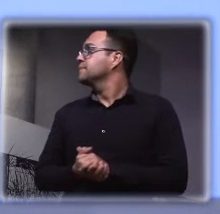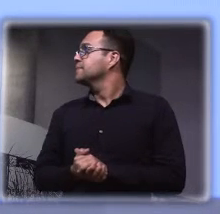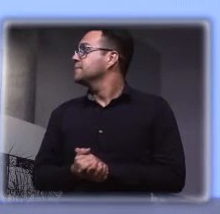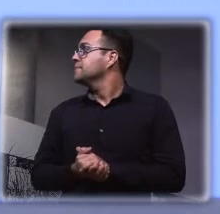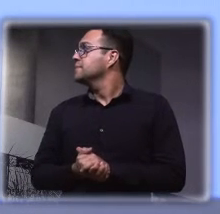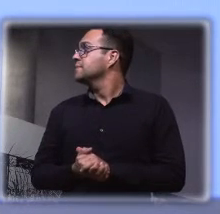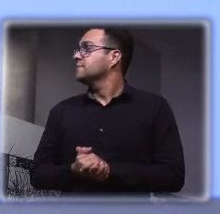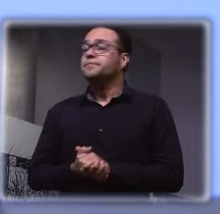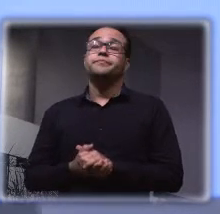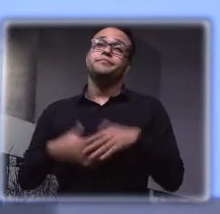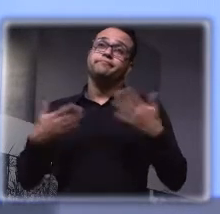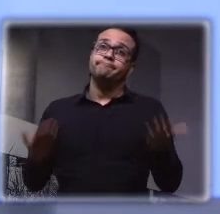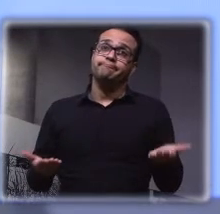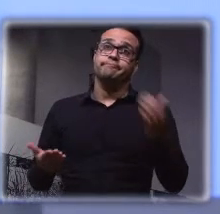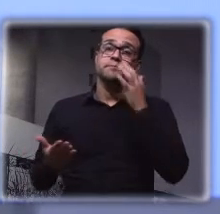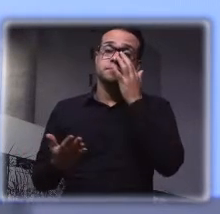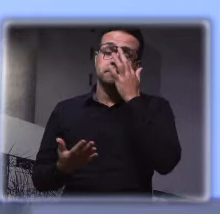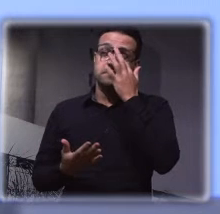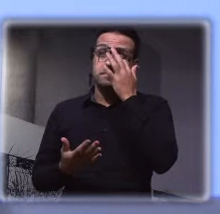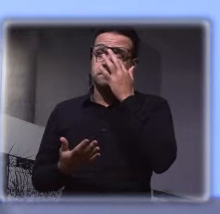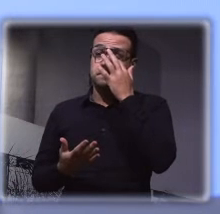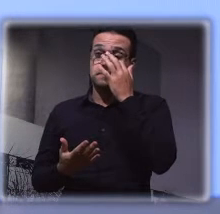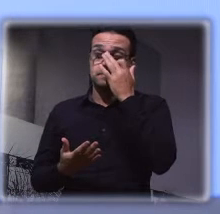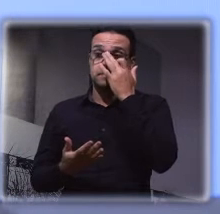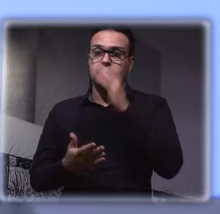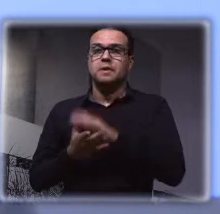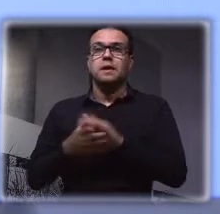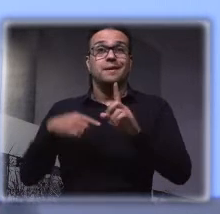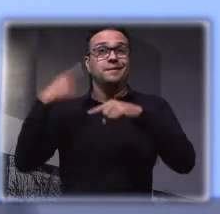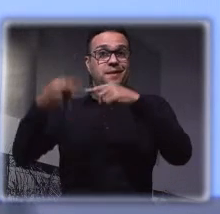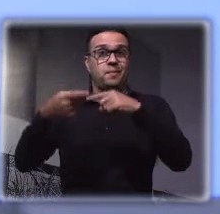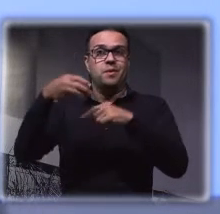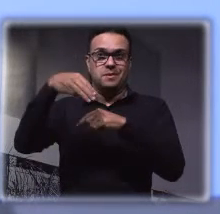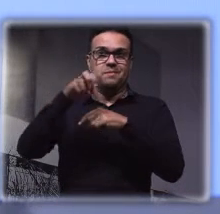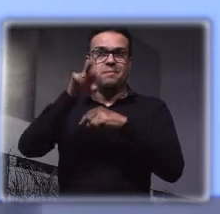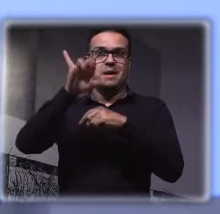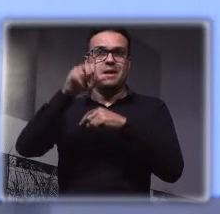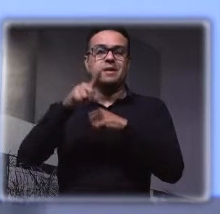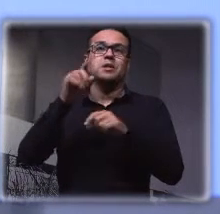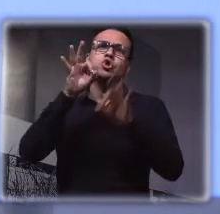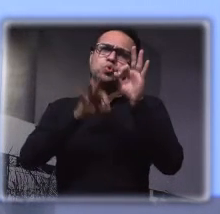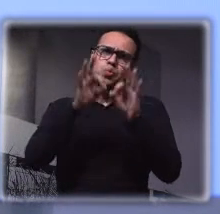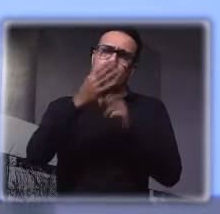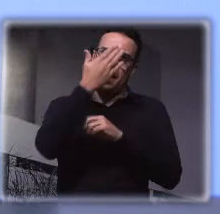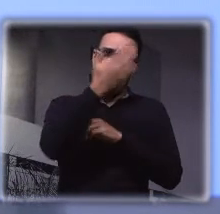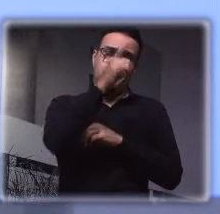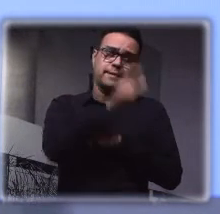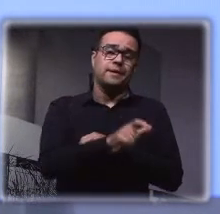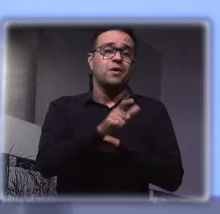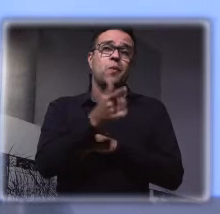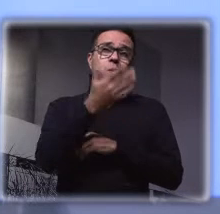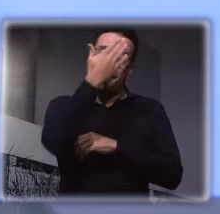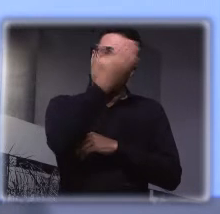Bom, enfim. E aí, depois disso, a Dona Maria, o juiz agradece a Dona Maria e fala,